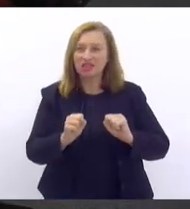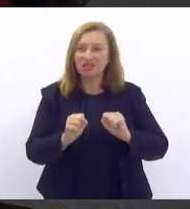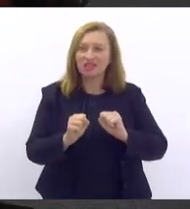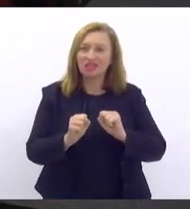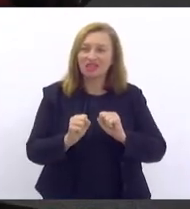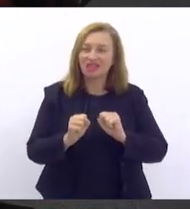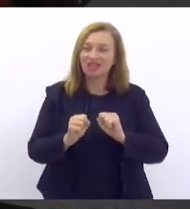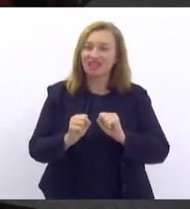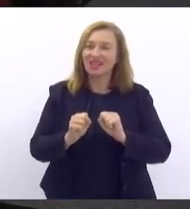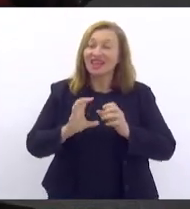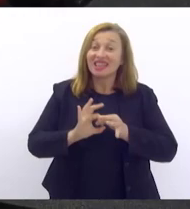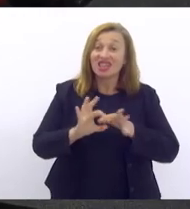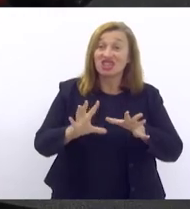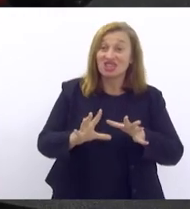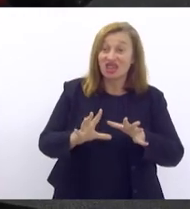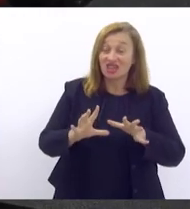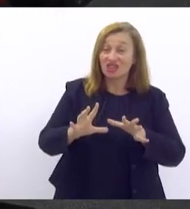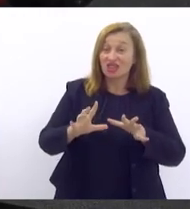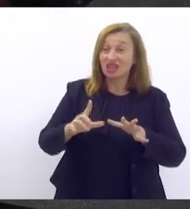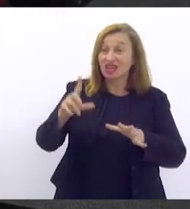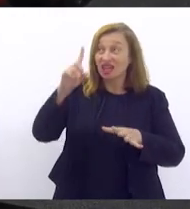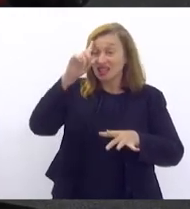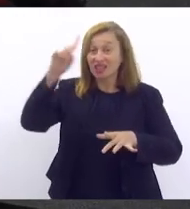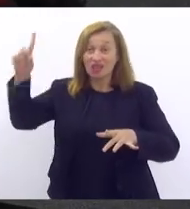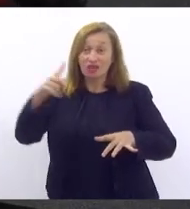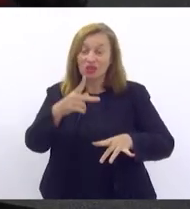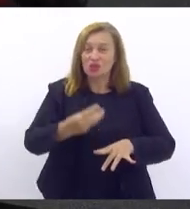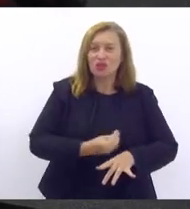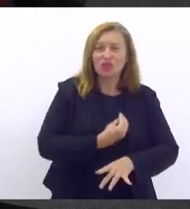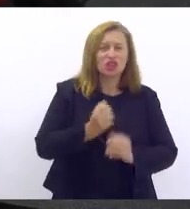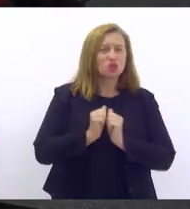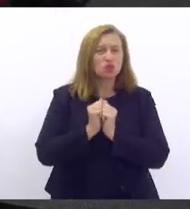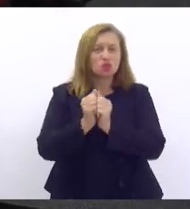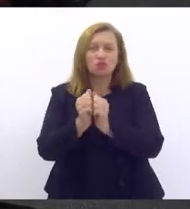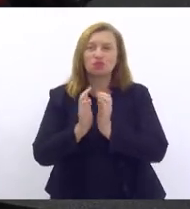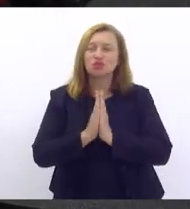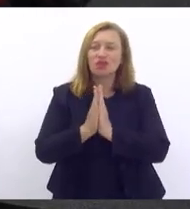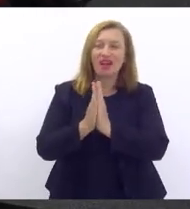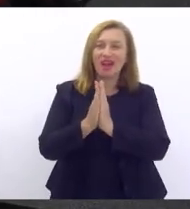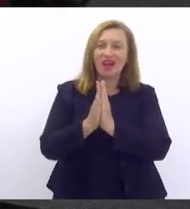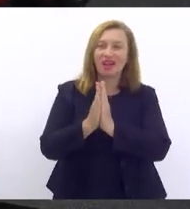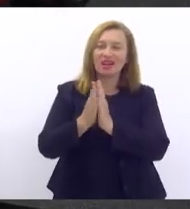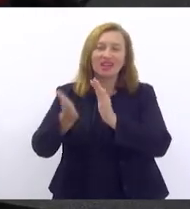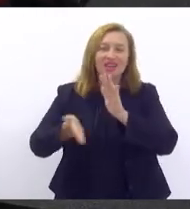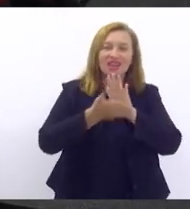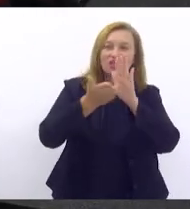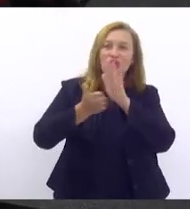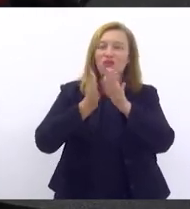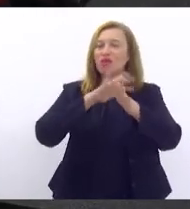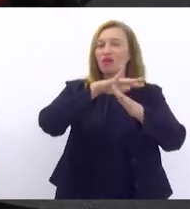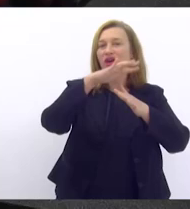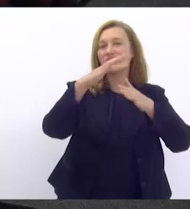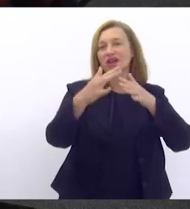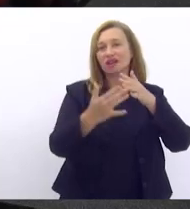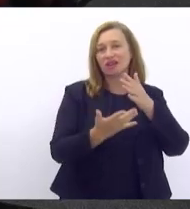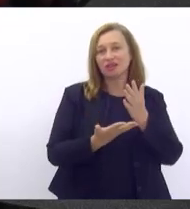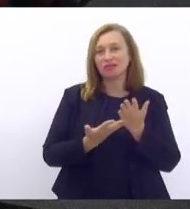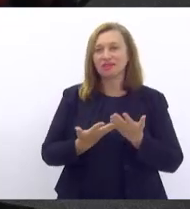teu coração, porque mais que um hino, nós vamos orar juntos esta canção.